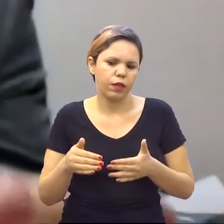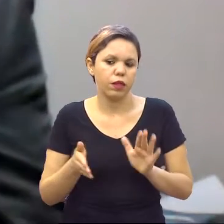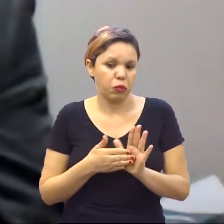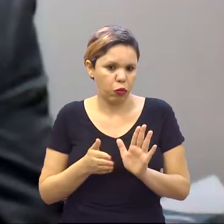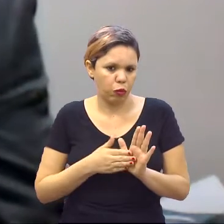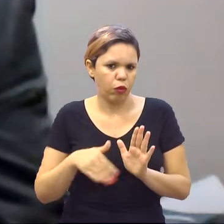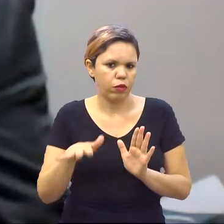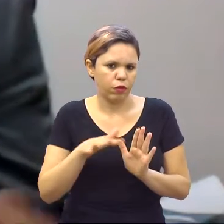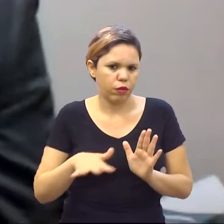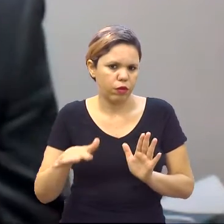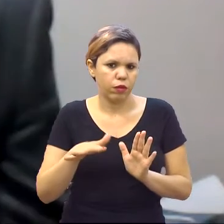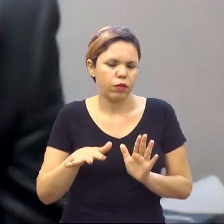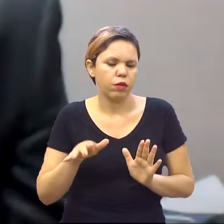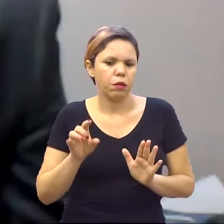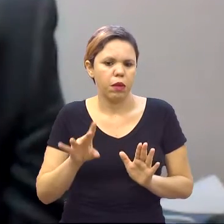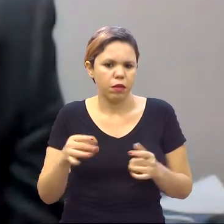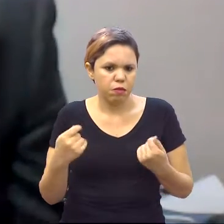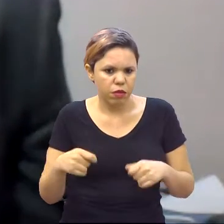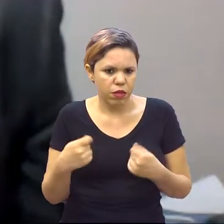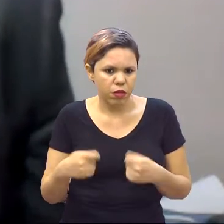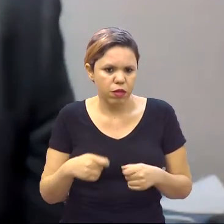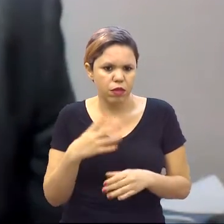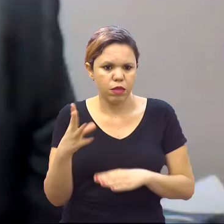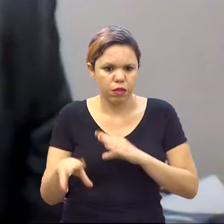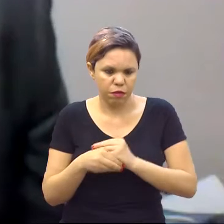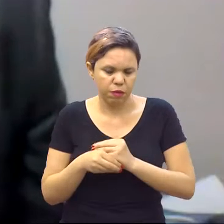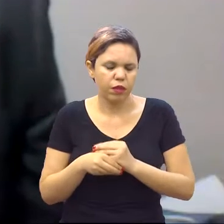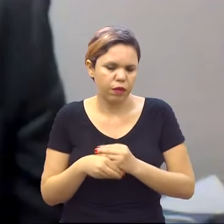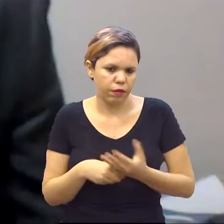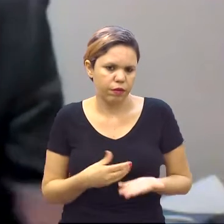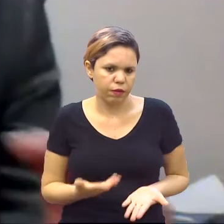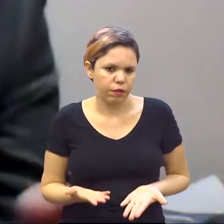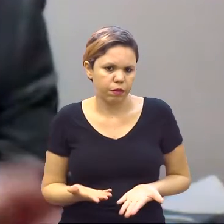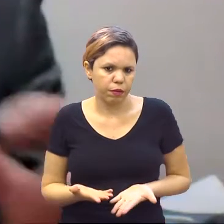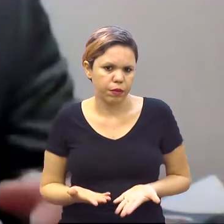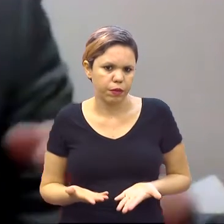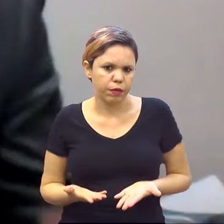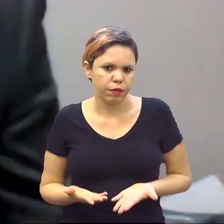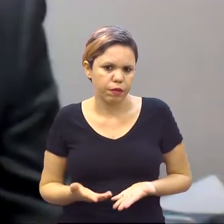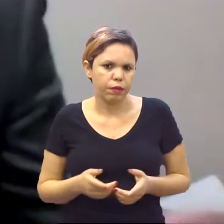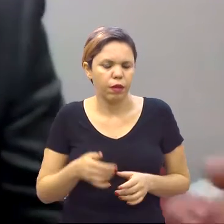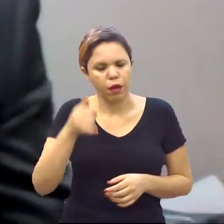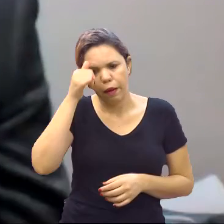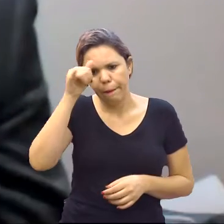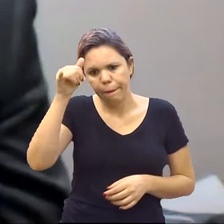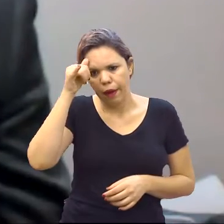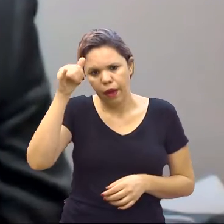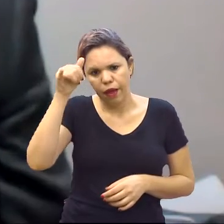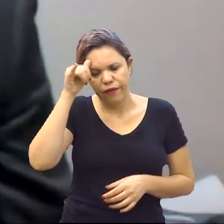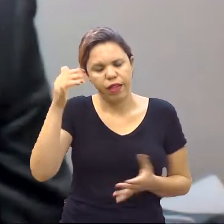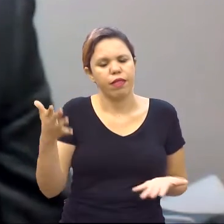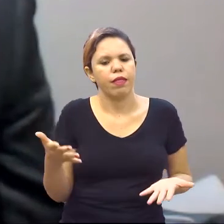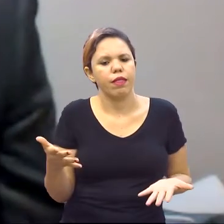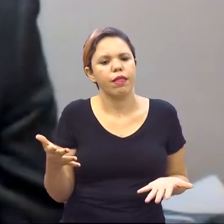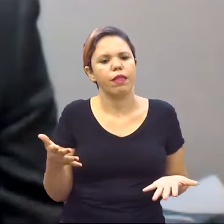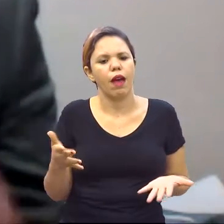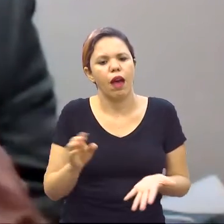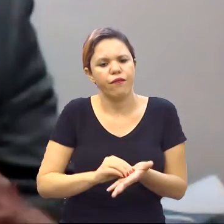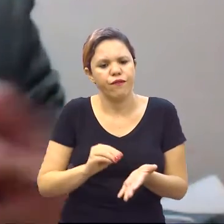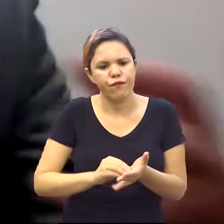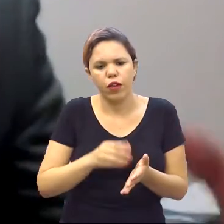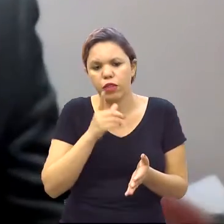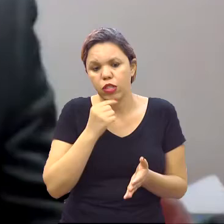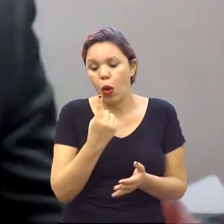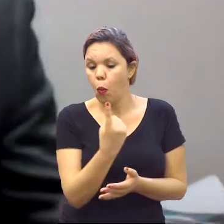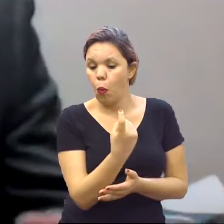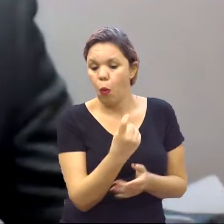nessas propostas, só que necessitam ser implementadas. Então, para combater uma estiagem, não é uma